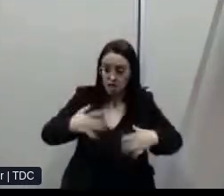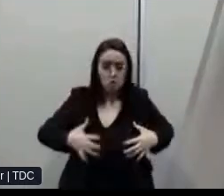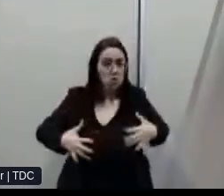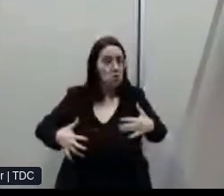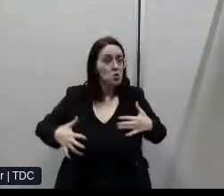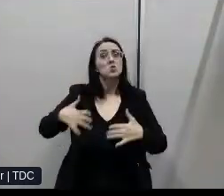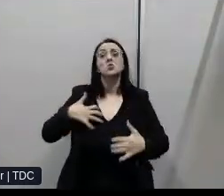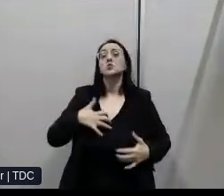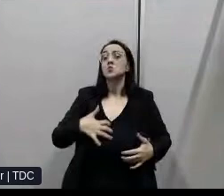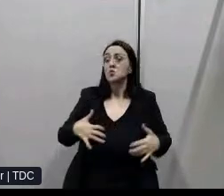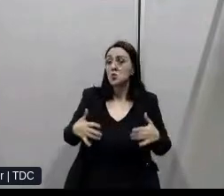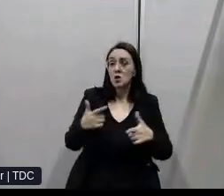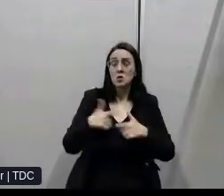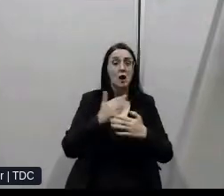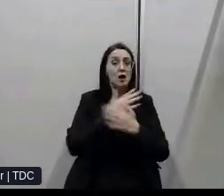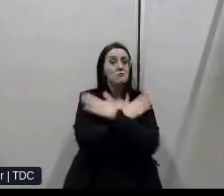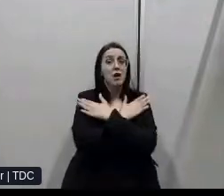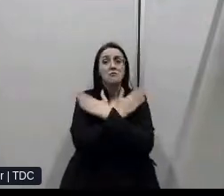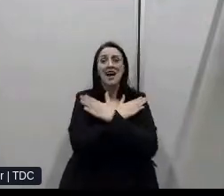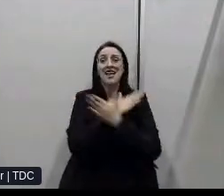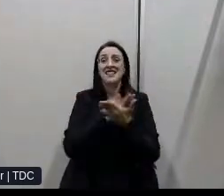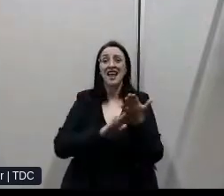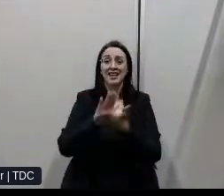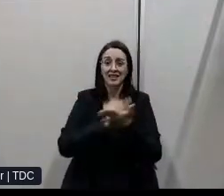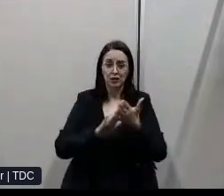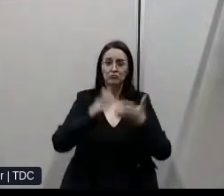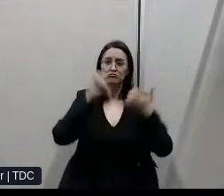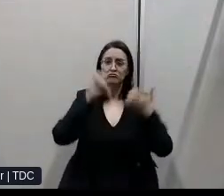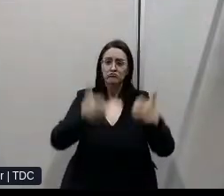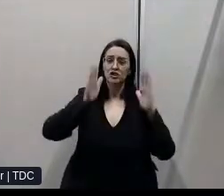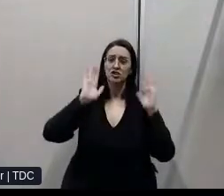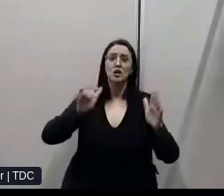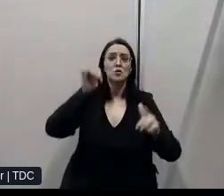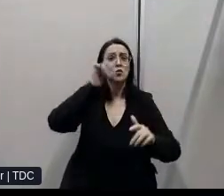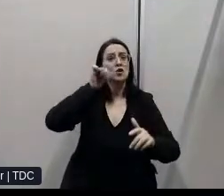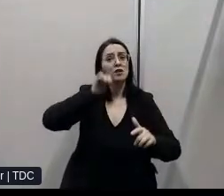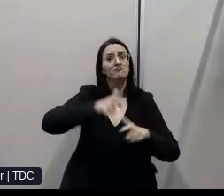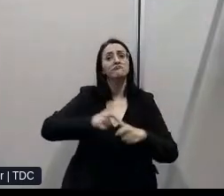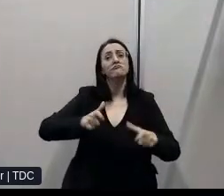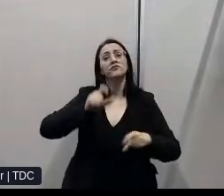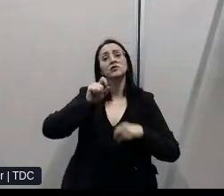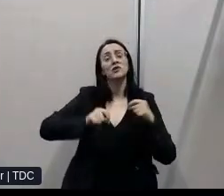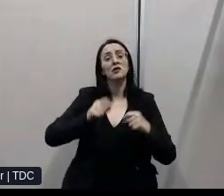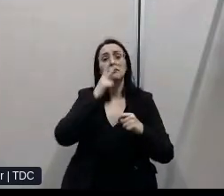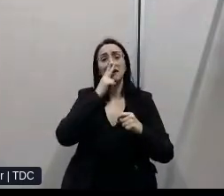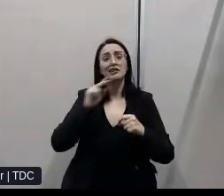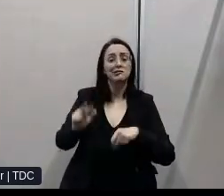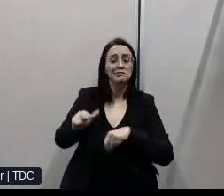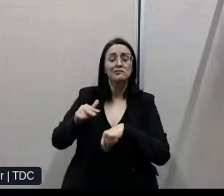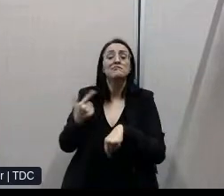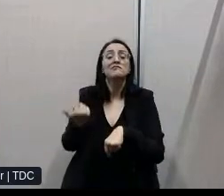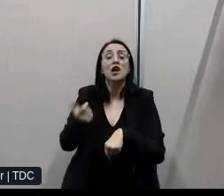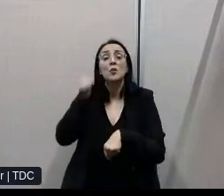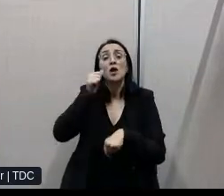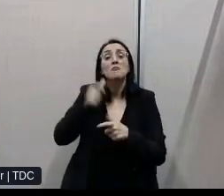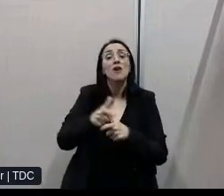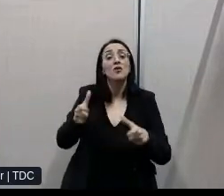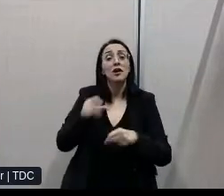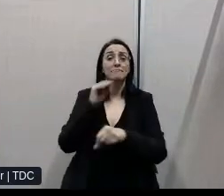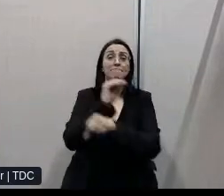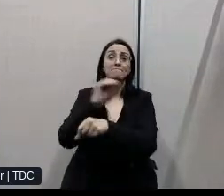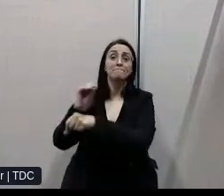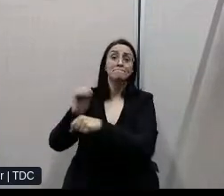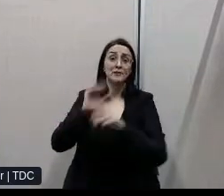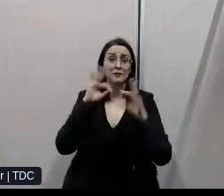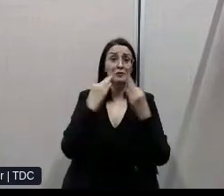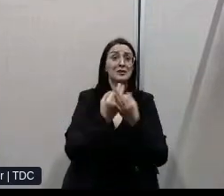em situação de total desemprego. E como eu tinha falado, essas mulheres muitas vezes são as figuras que trazem o sustento